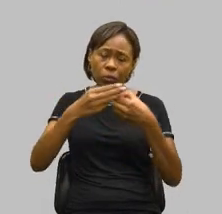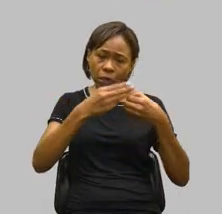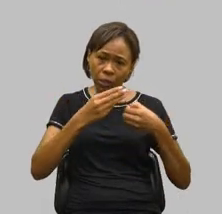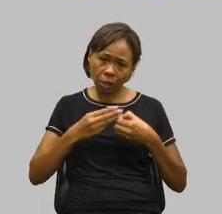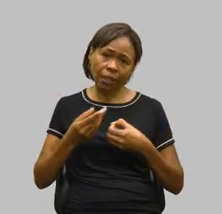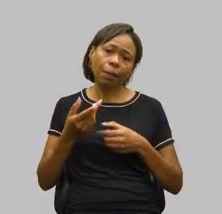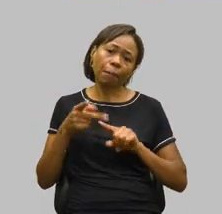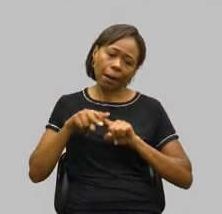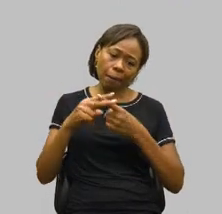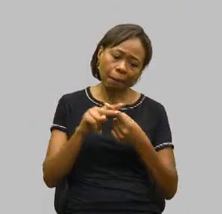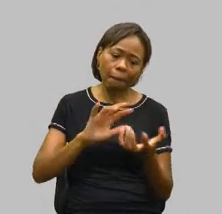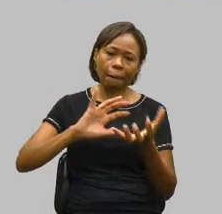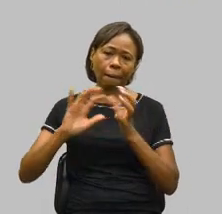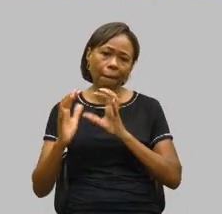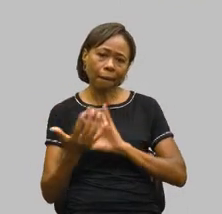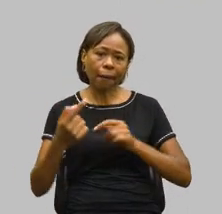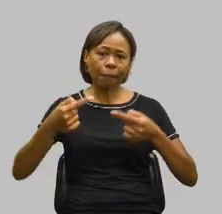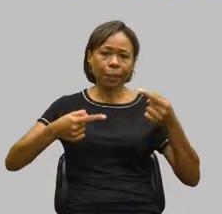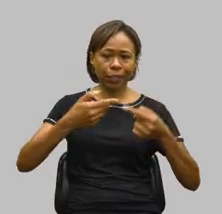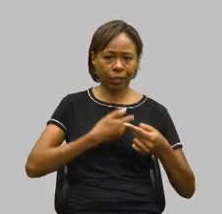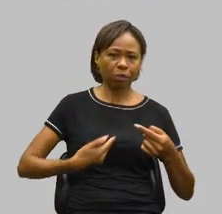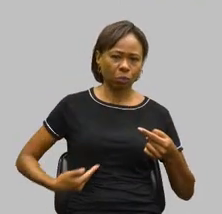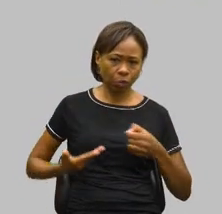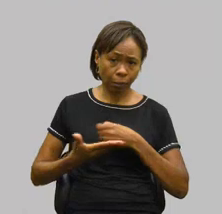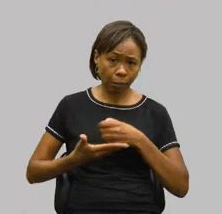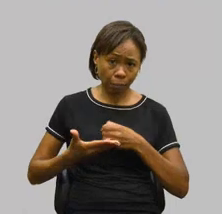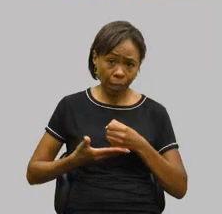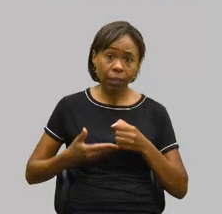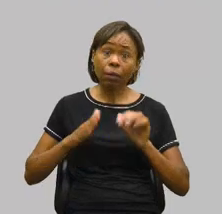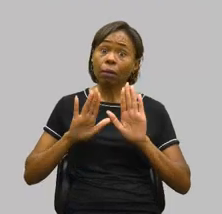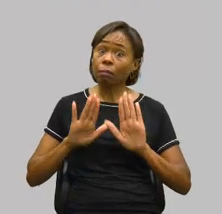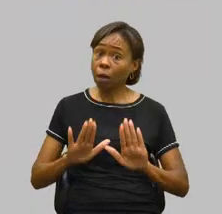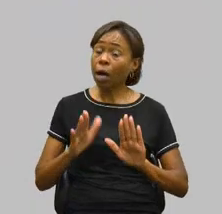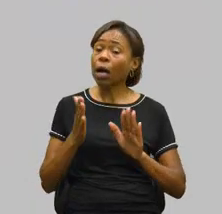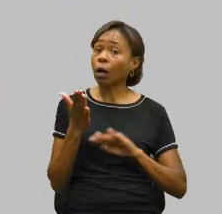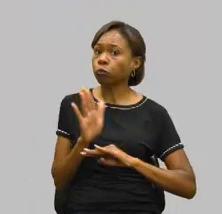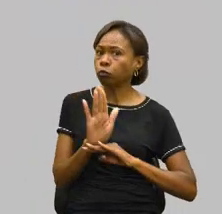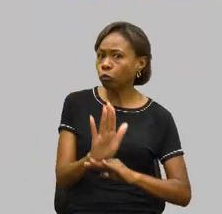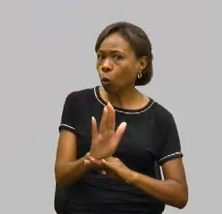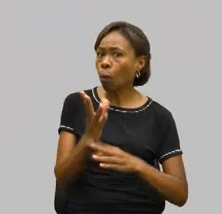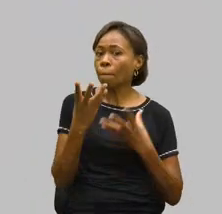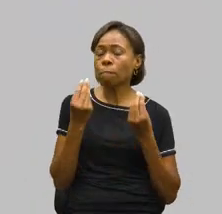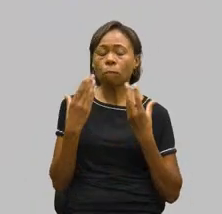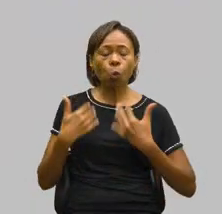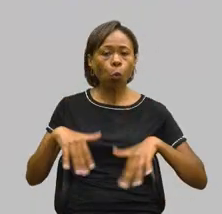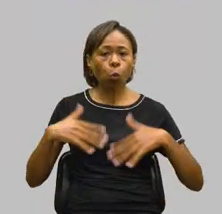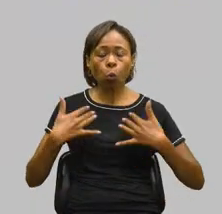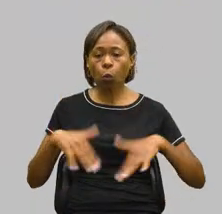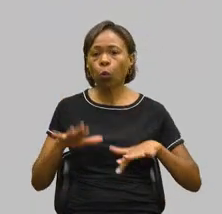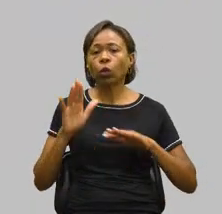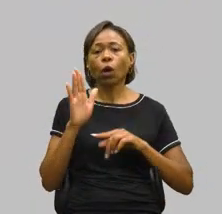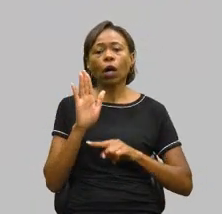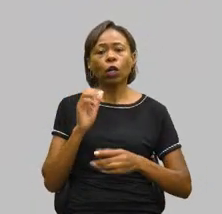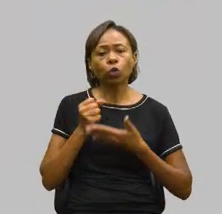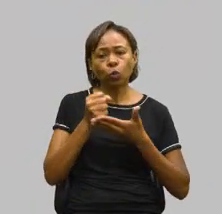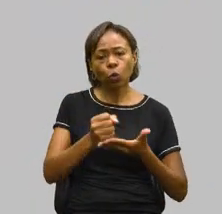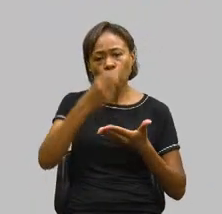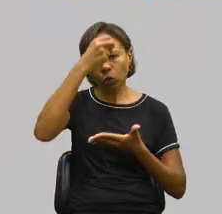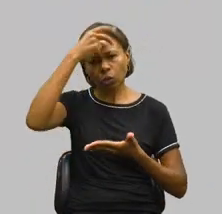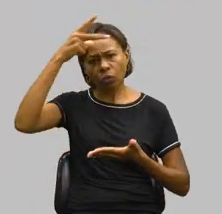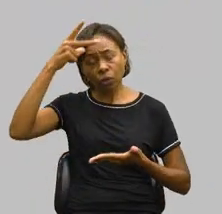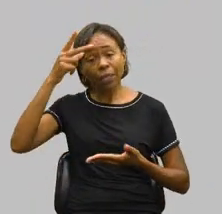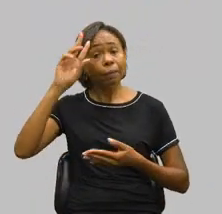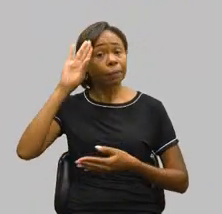aí as políticas públicas básicas mas que foi sim um divisor de águas e ajudou muito os prefeitos e principalmente a